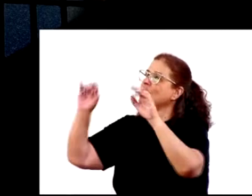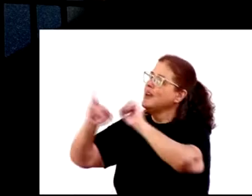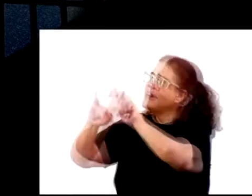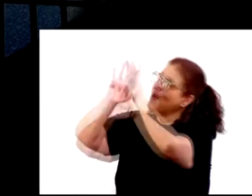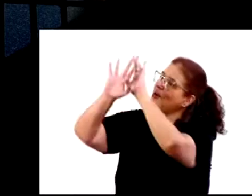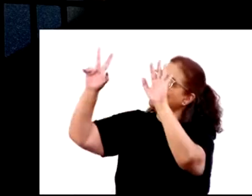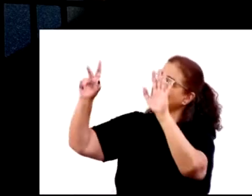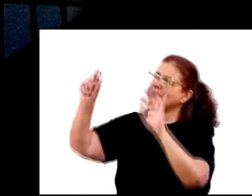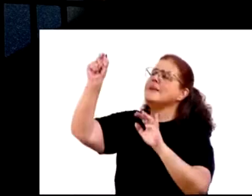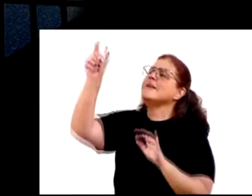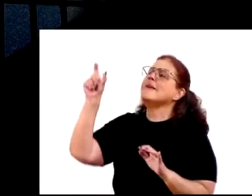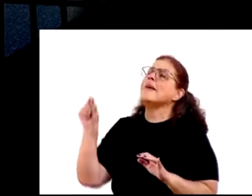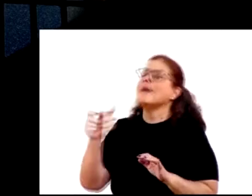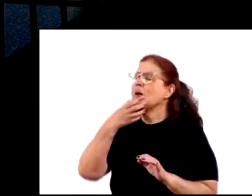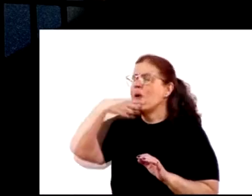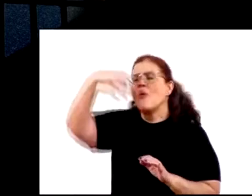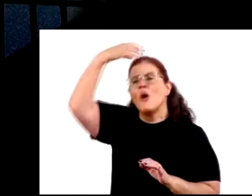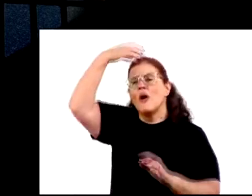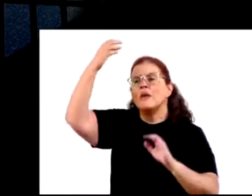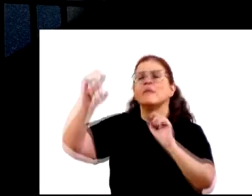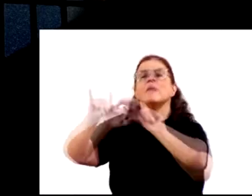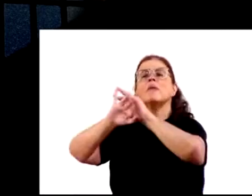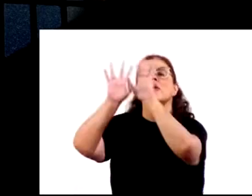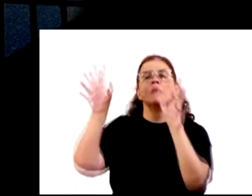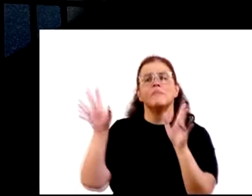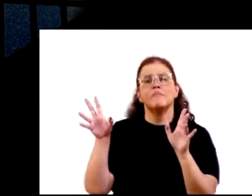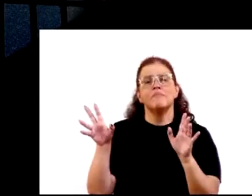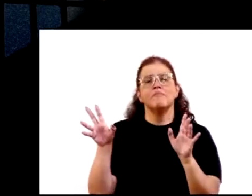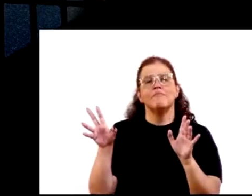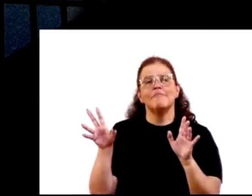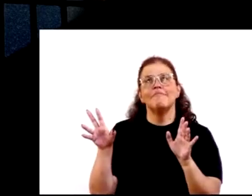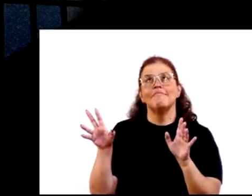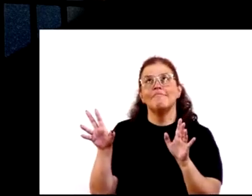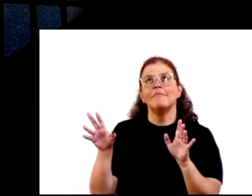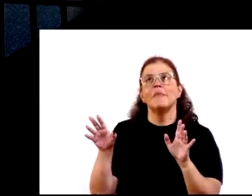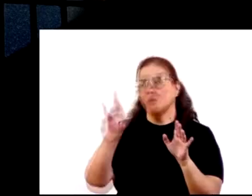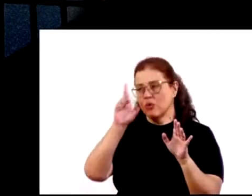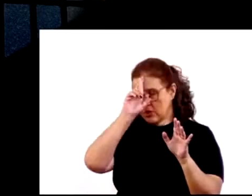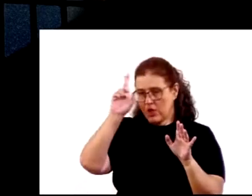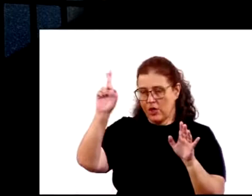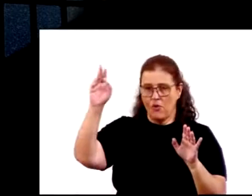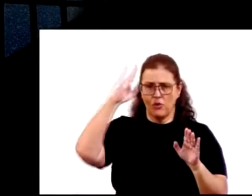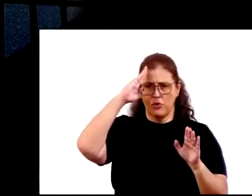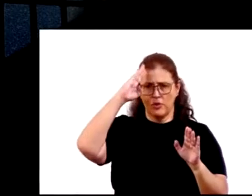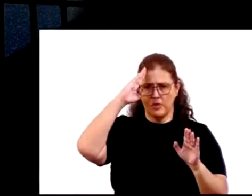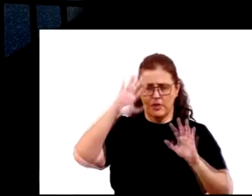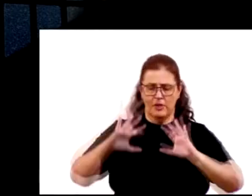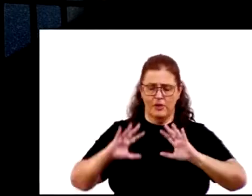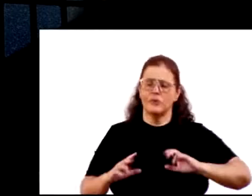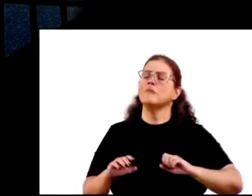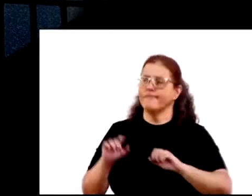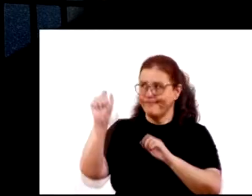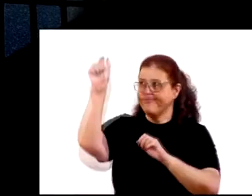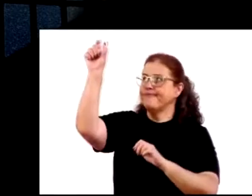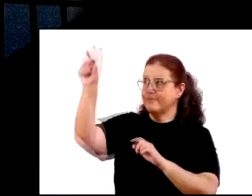é esse Rei da Glória? O Senhor dos exércitos, Ele é o Rei da Glória.